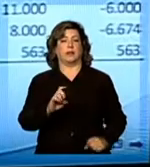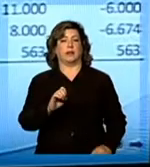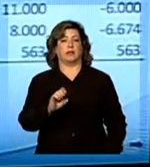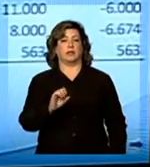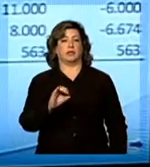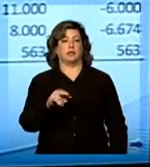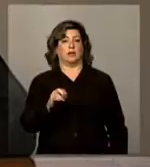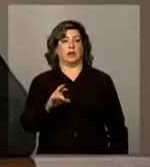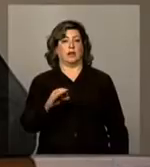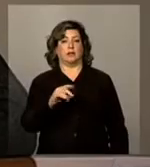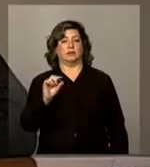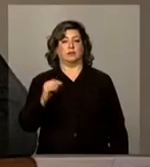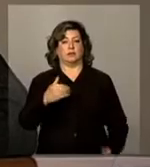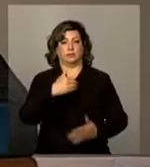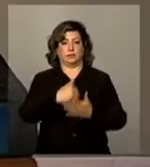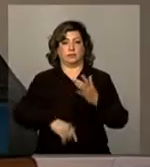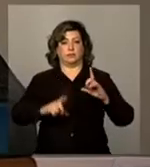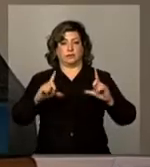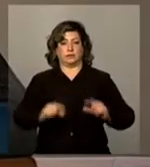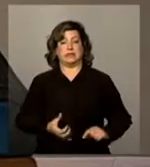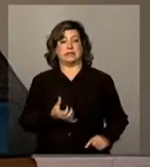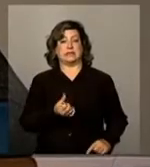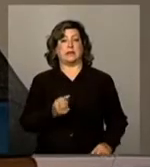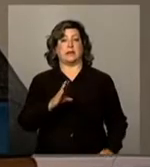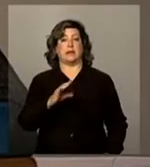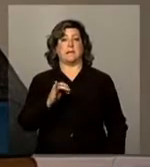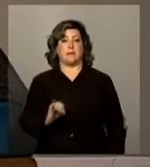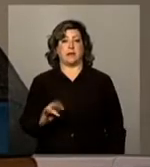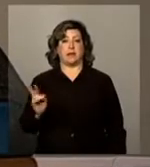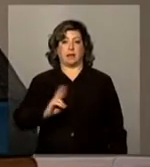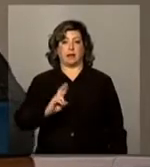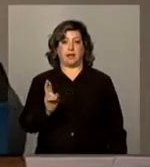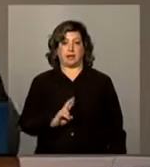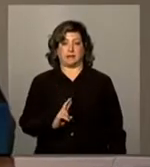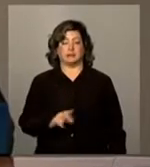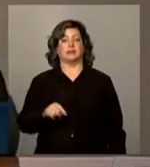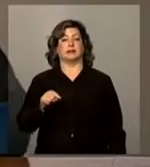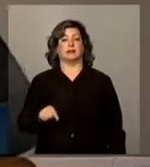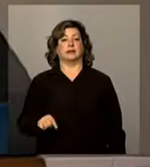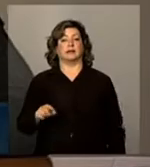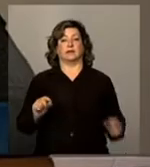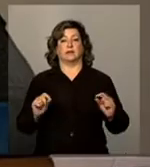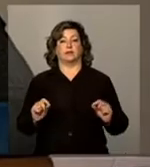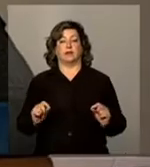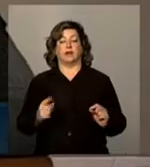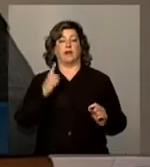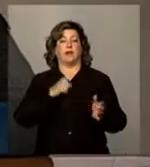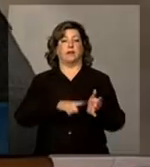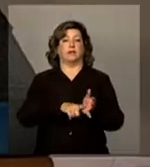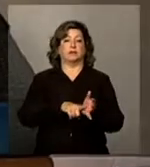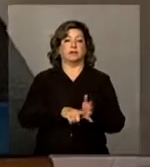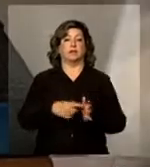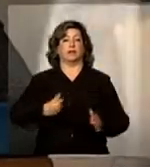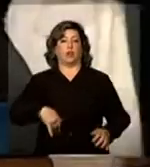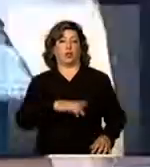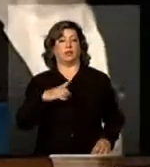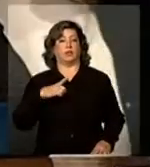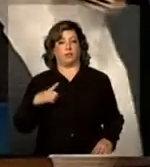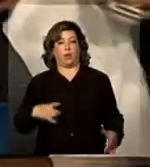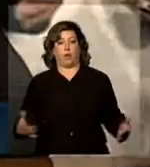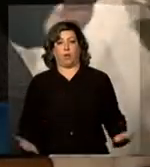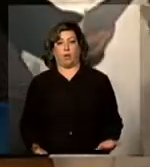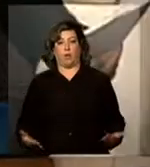redução de 6 bilhões de reais. Essa redução corresponde a uma avaliação que temos hoje, em função de já termos